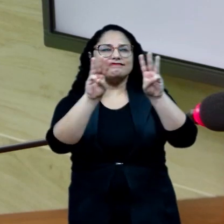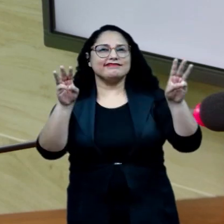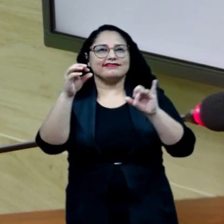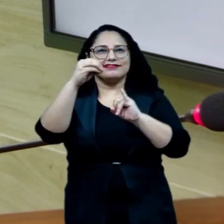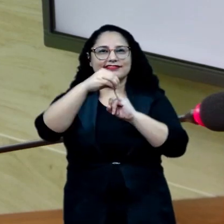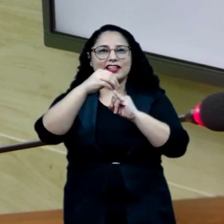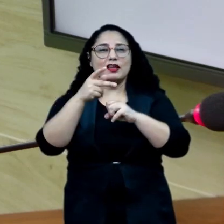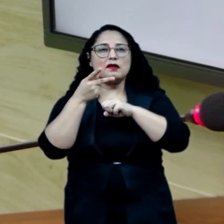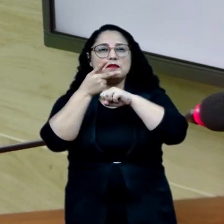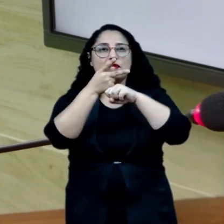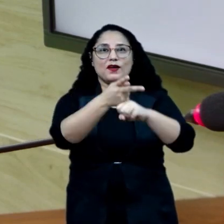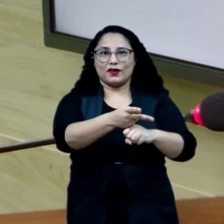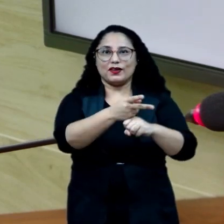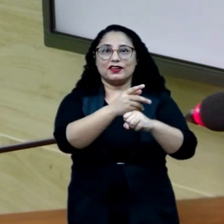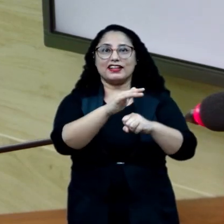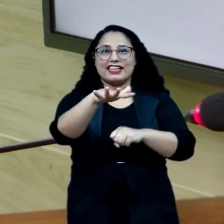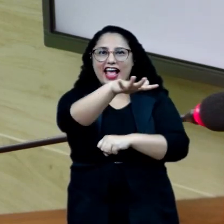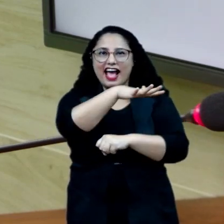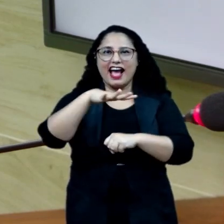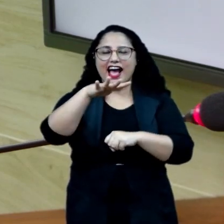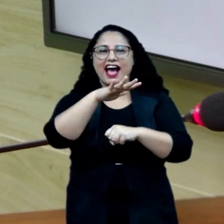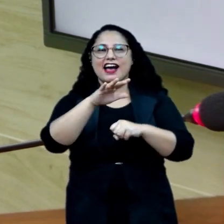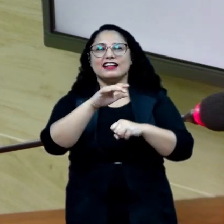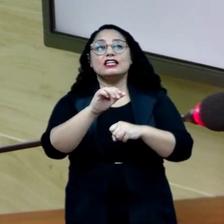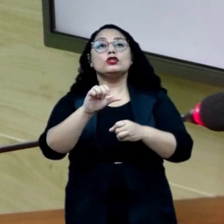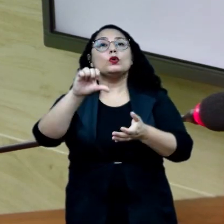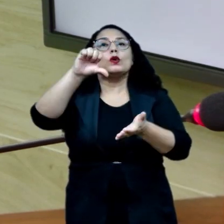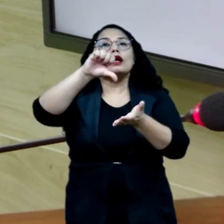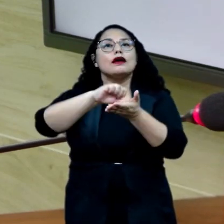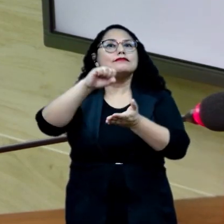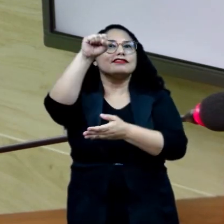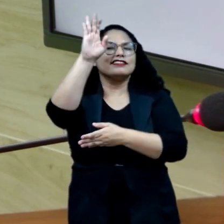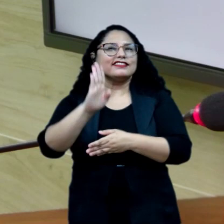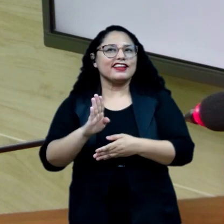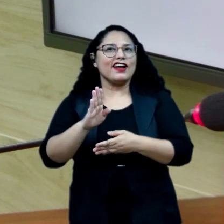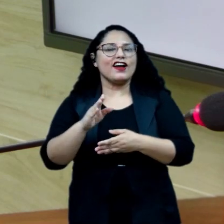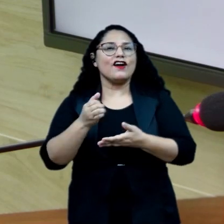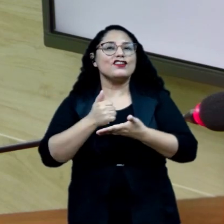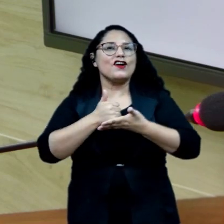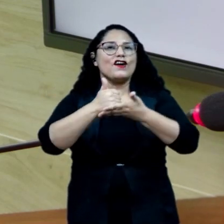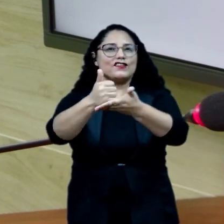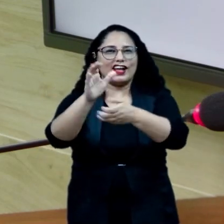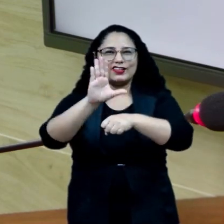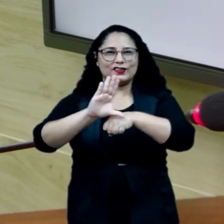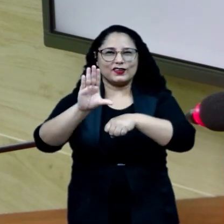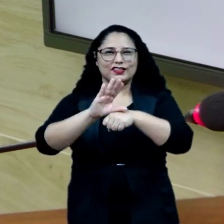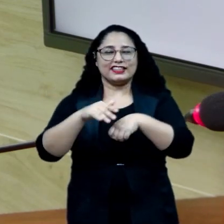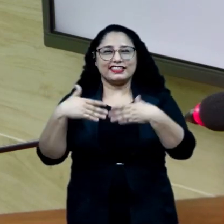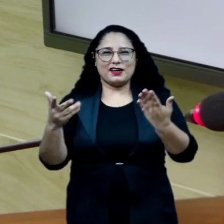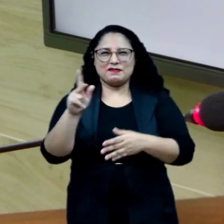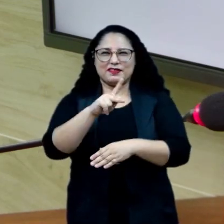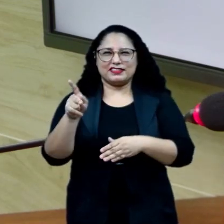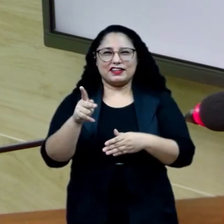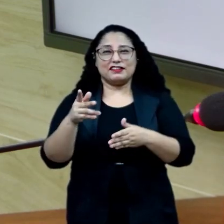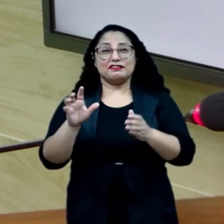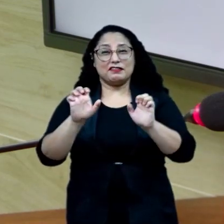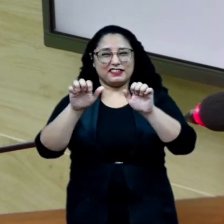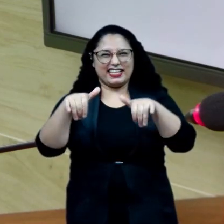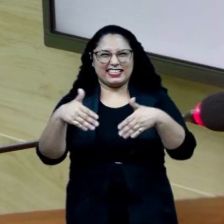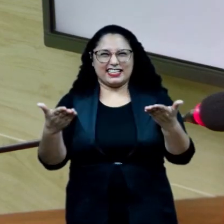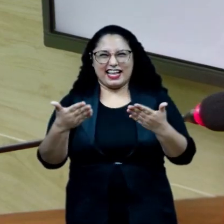IFB e procure lá na área do campus São Sebastião, que é onde é ofertado o curso. Bom, professor, nós vamos ficando por